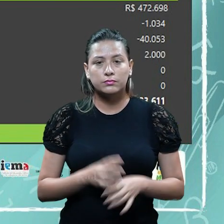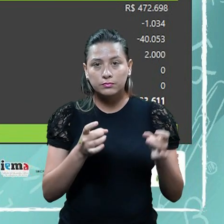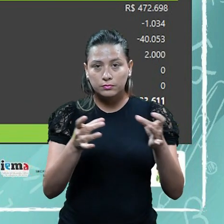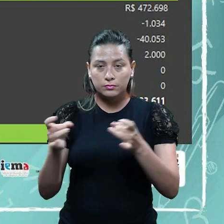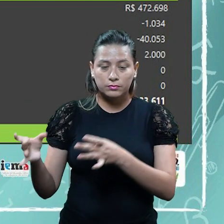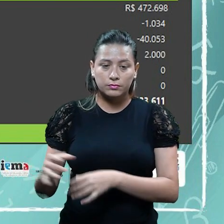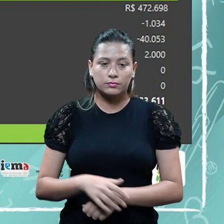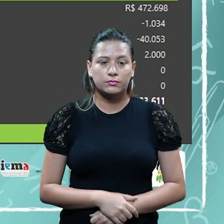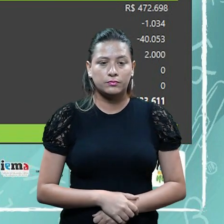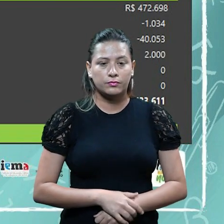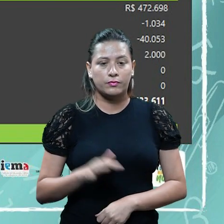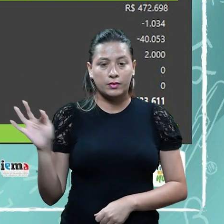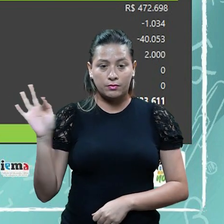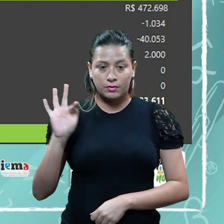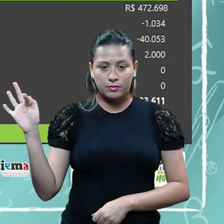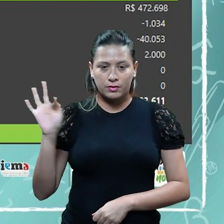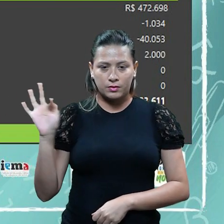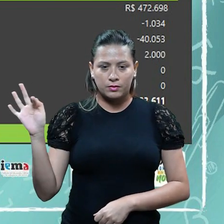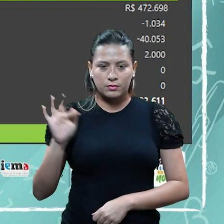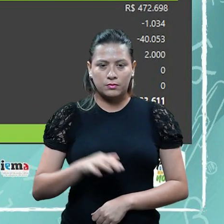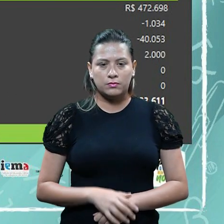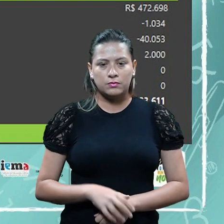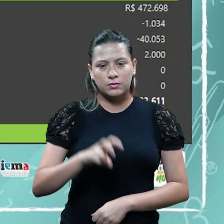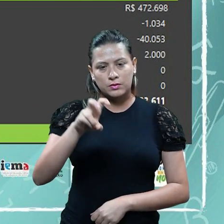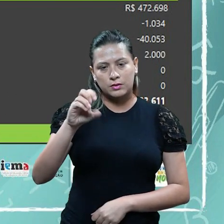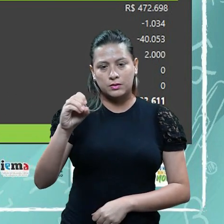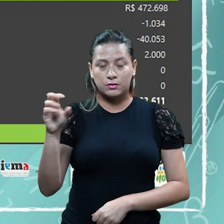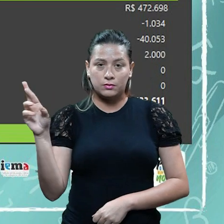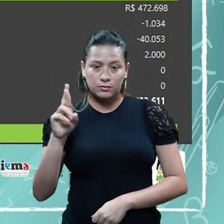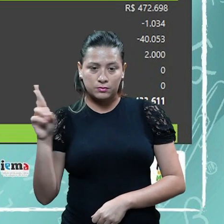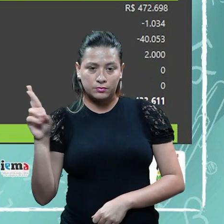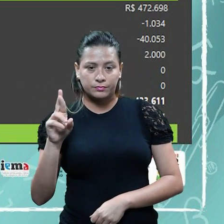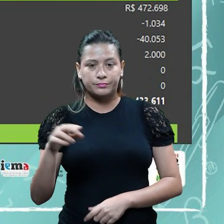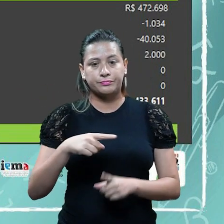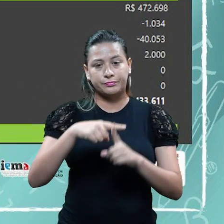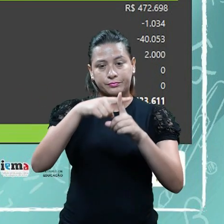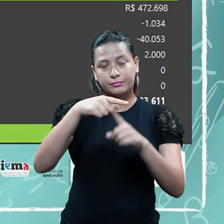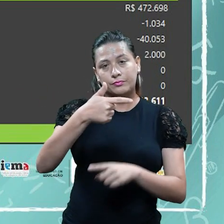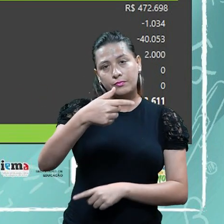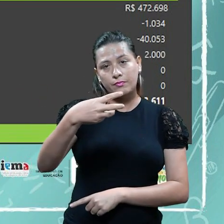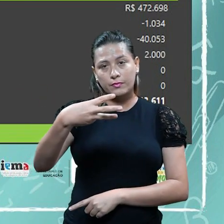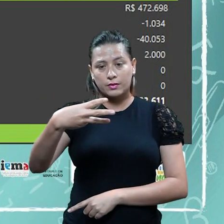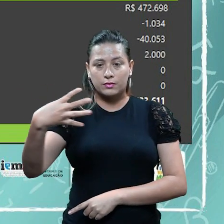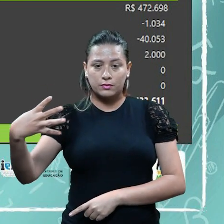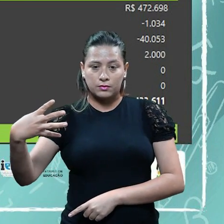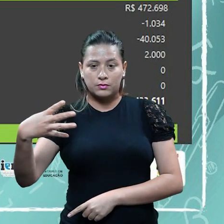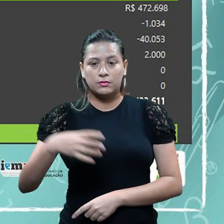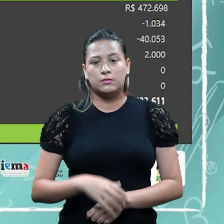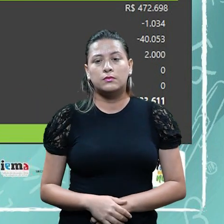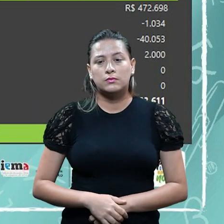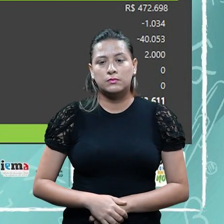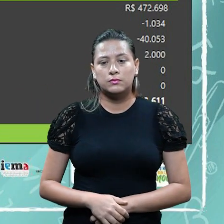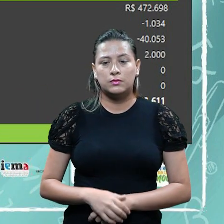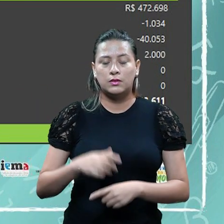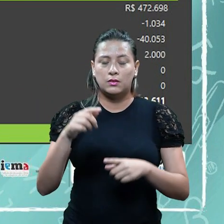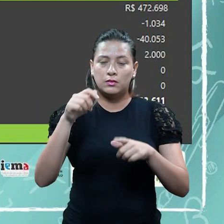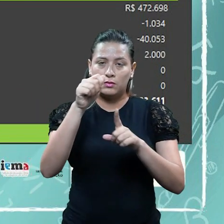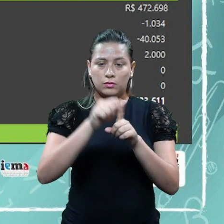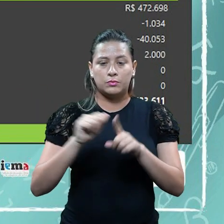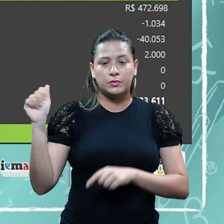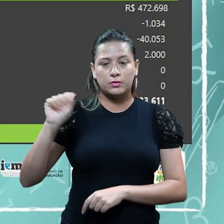temos aqui, fevereiro teve uma devolução de R$ 500, maio 234 e agosto 300. No acumulado,